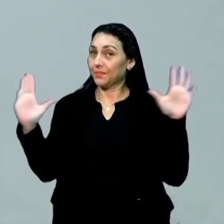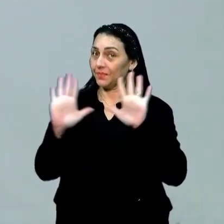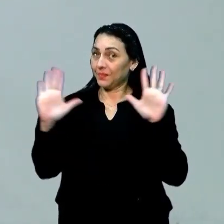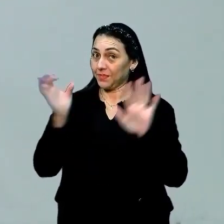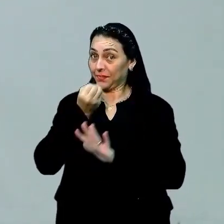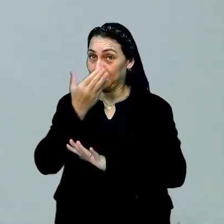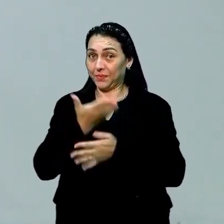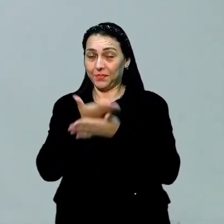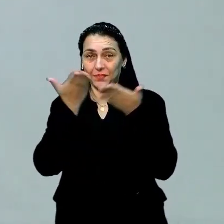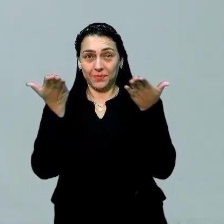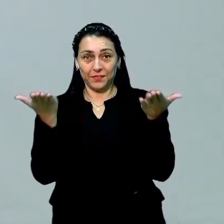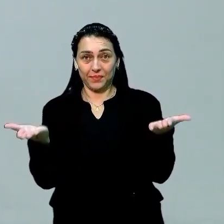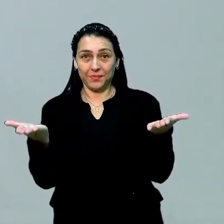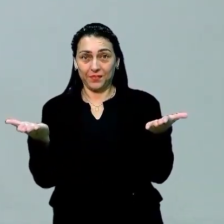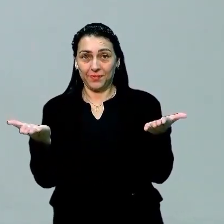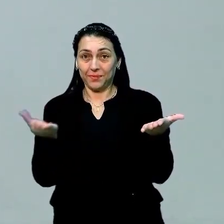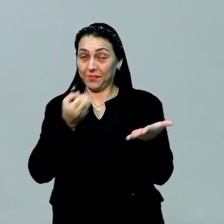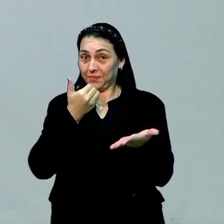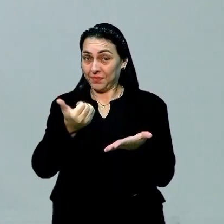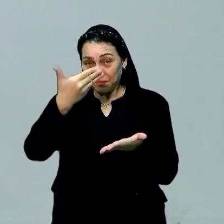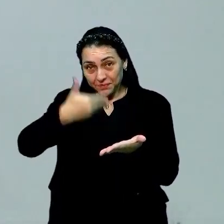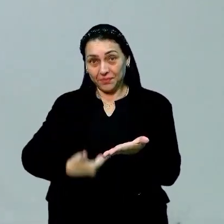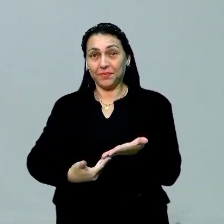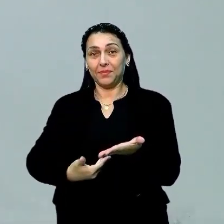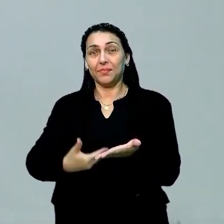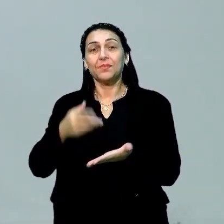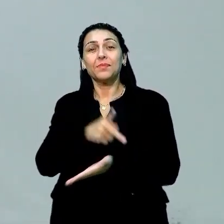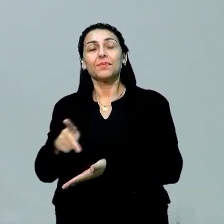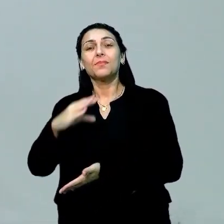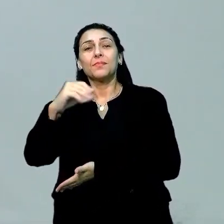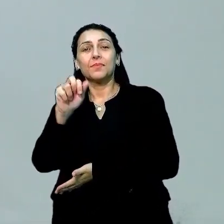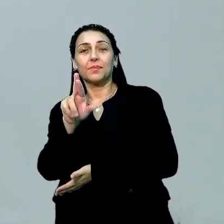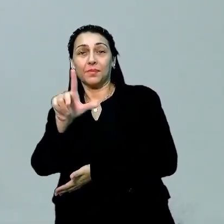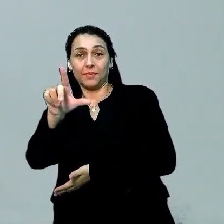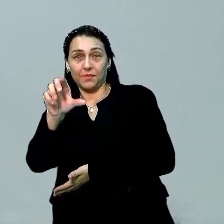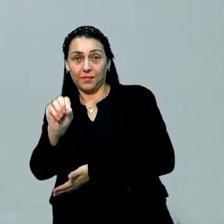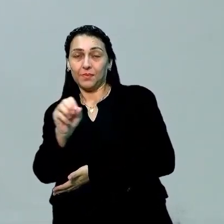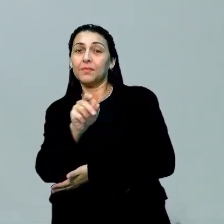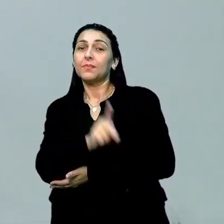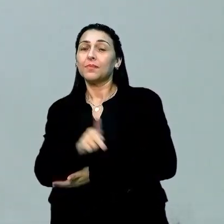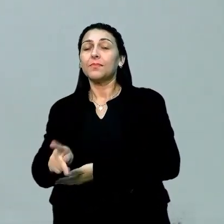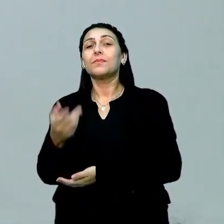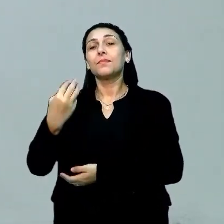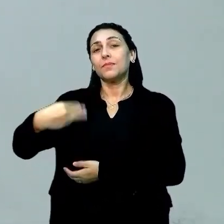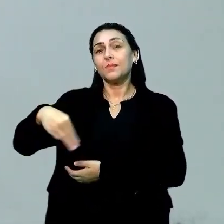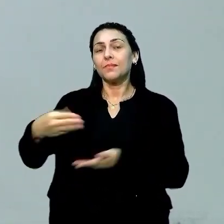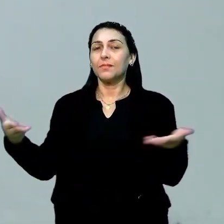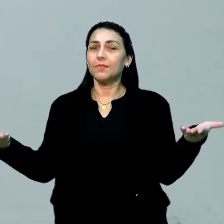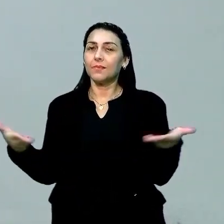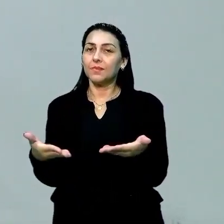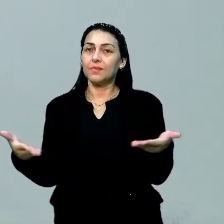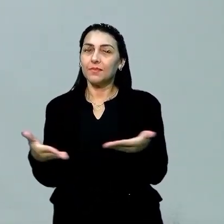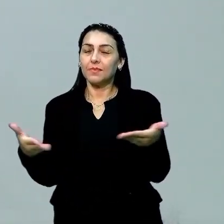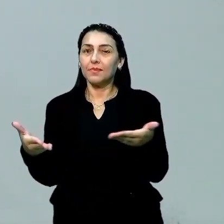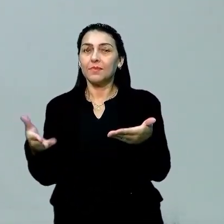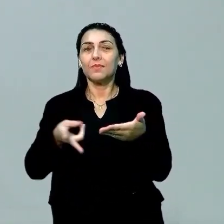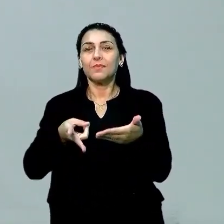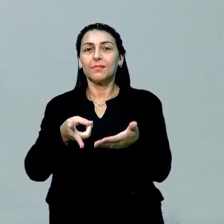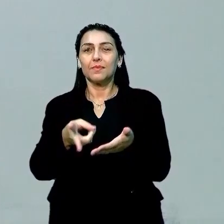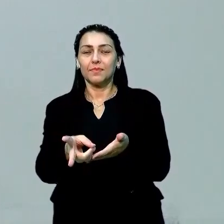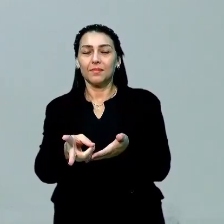Olá, tudo bem com vocês? Tudo bem comigo? Eu sou o professor Carlos, professor de matemática, e hoje a gente vai